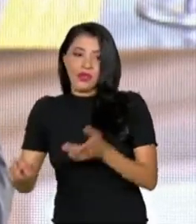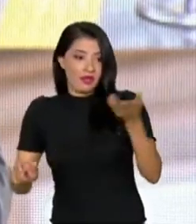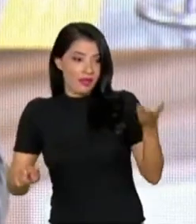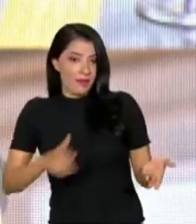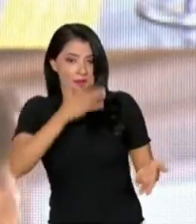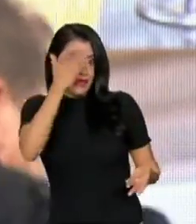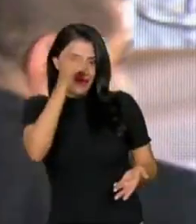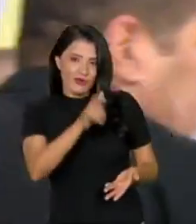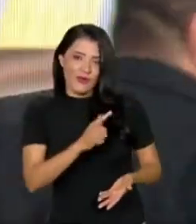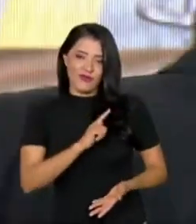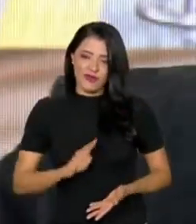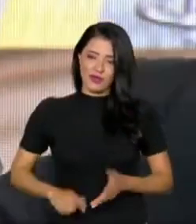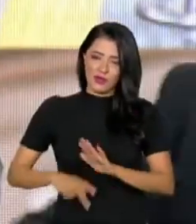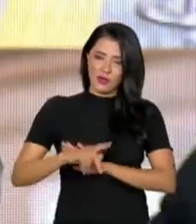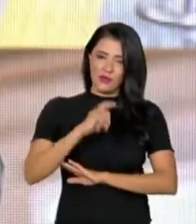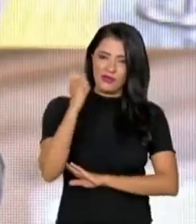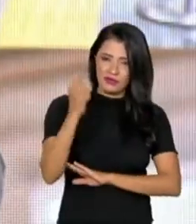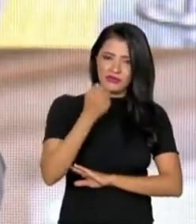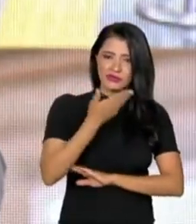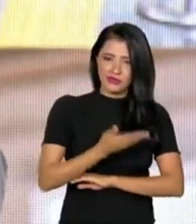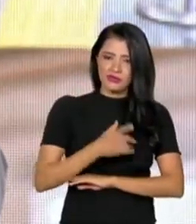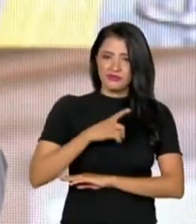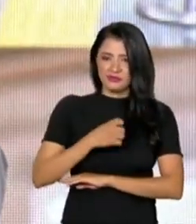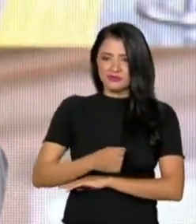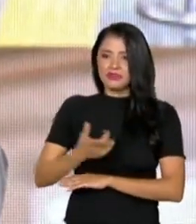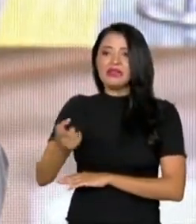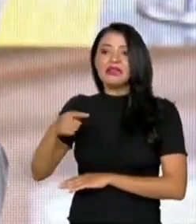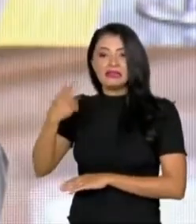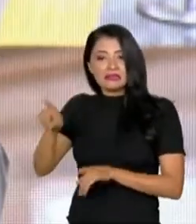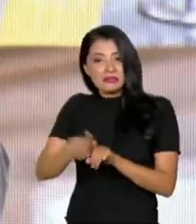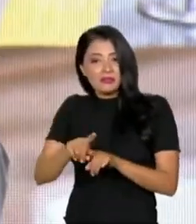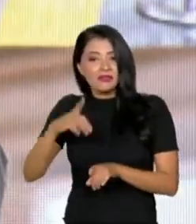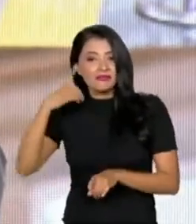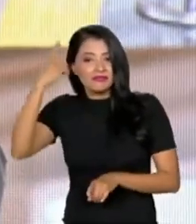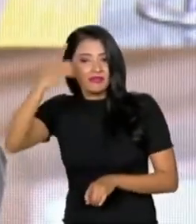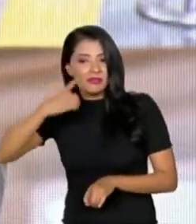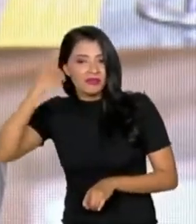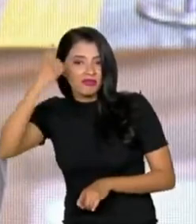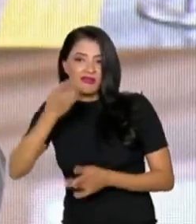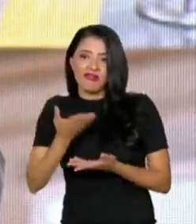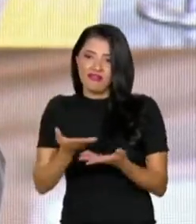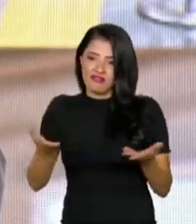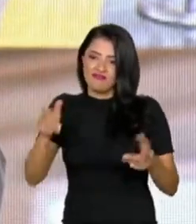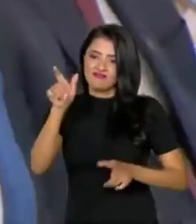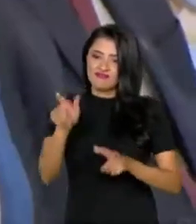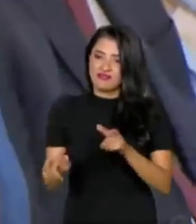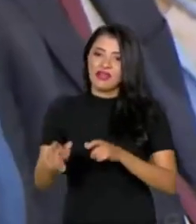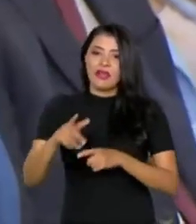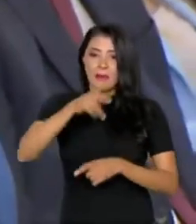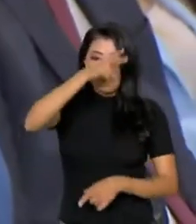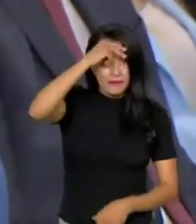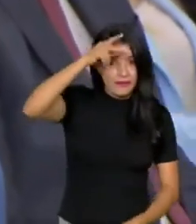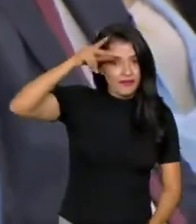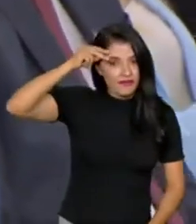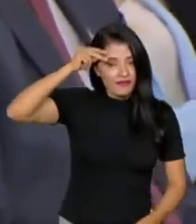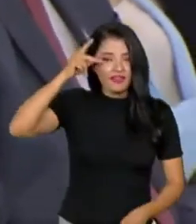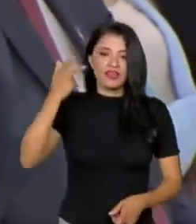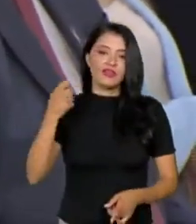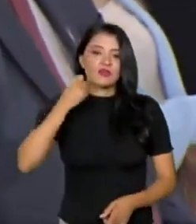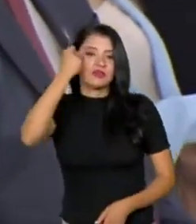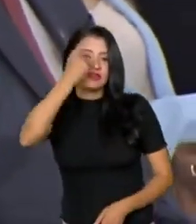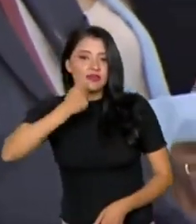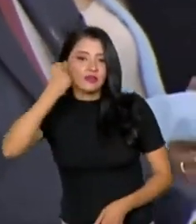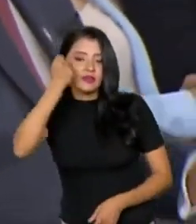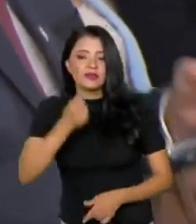nosso querido governador do Rio Grande do Sul, cumprimentar os deputados, deputadas, prefeitos e prefeitas,